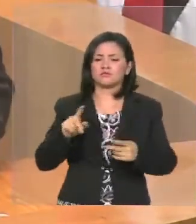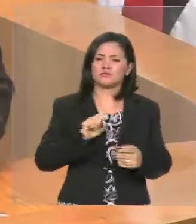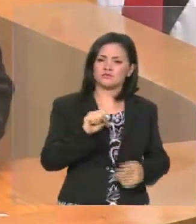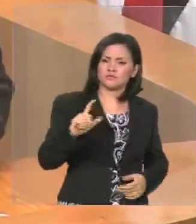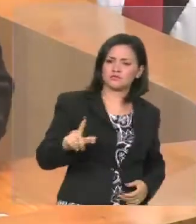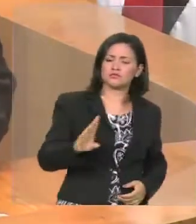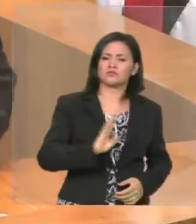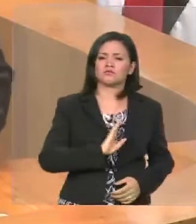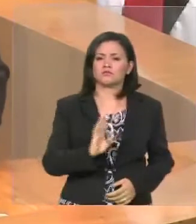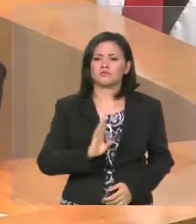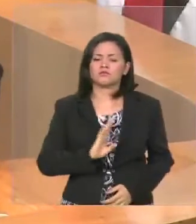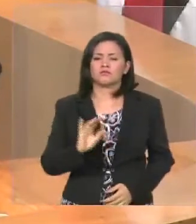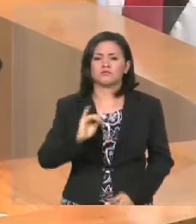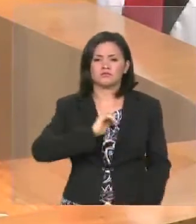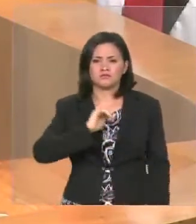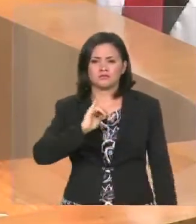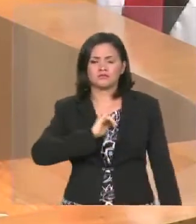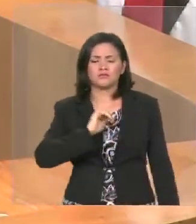do Maranhão.